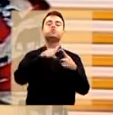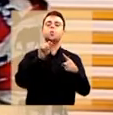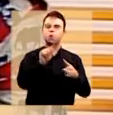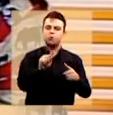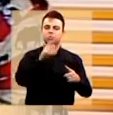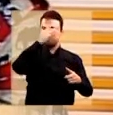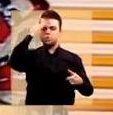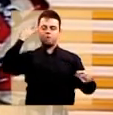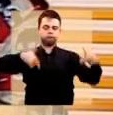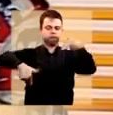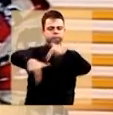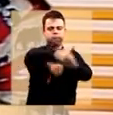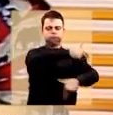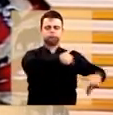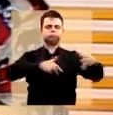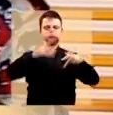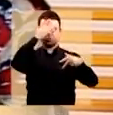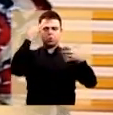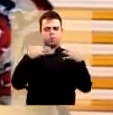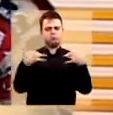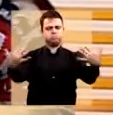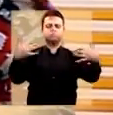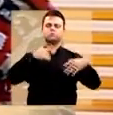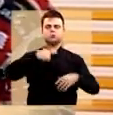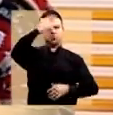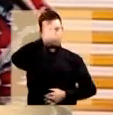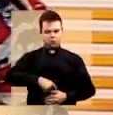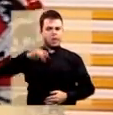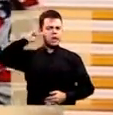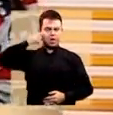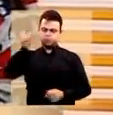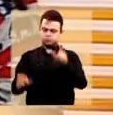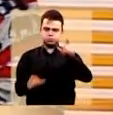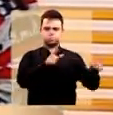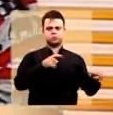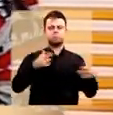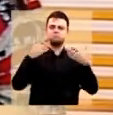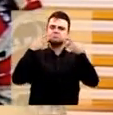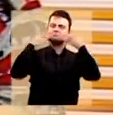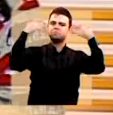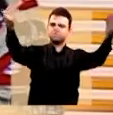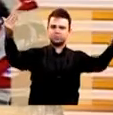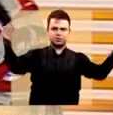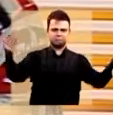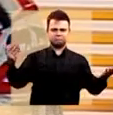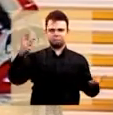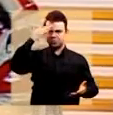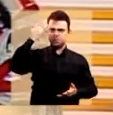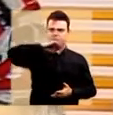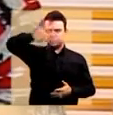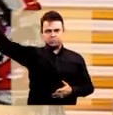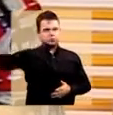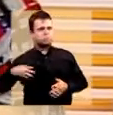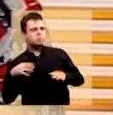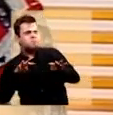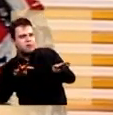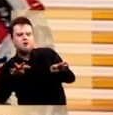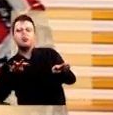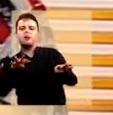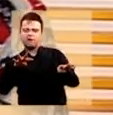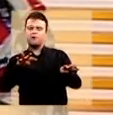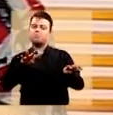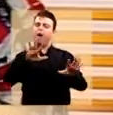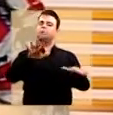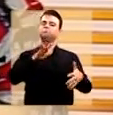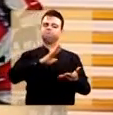simplesmente propunha um protagonismo das manifestações e das pessoas negras, né? Sim. Porque aí, nossa, isso gerou milhões de contravenções e